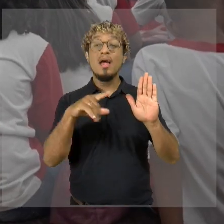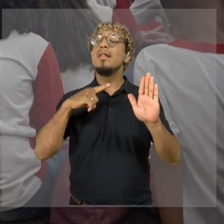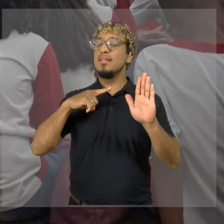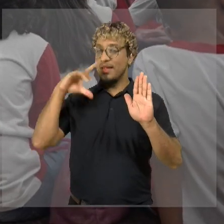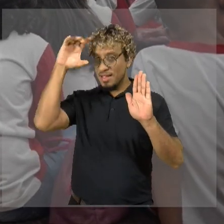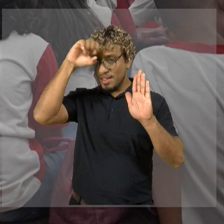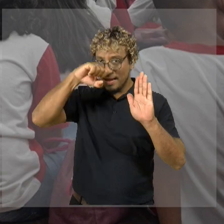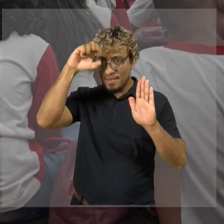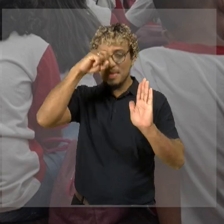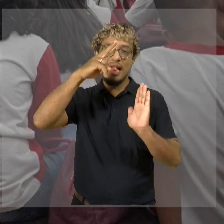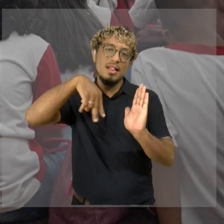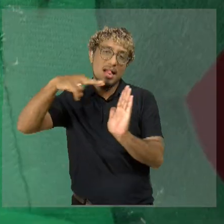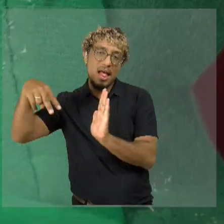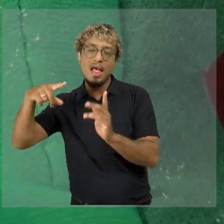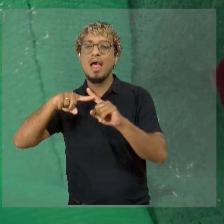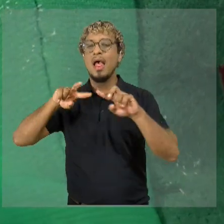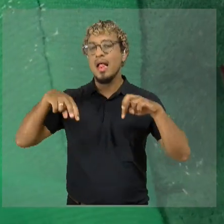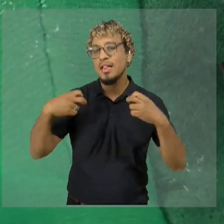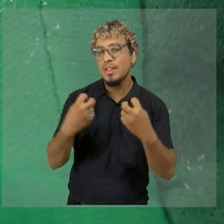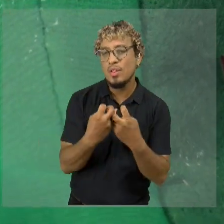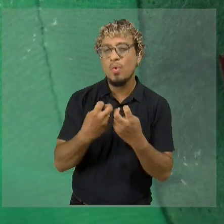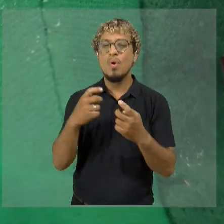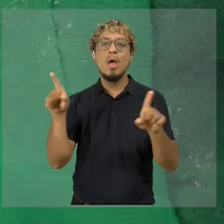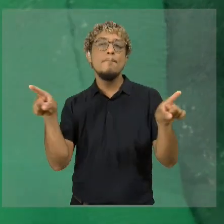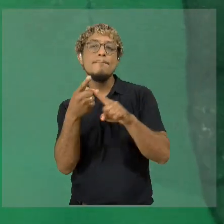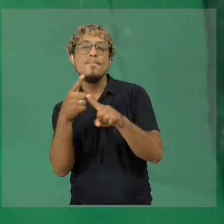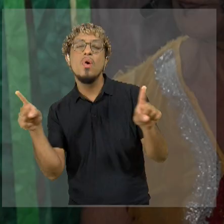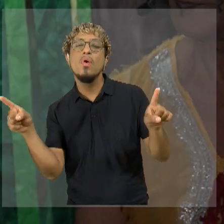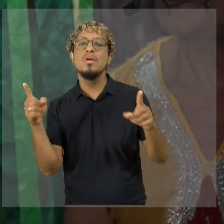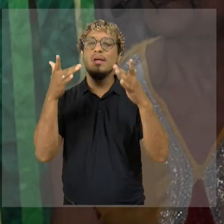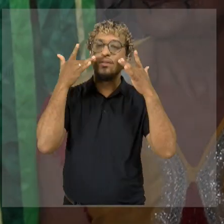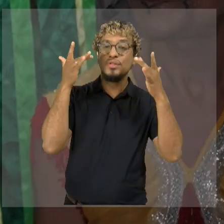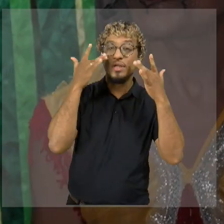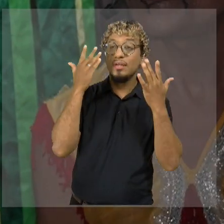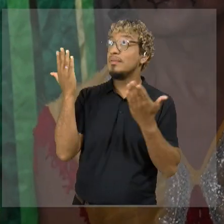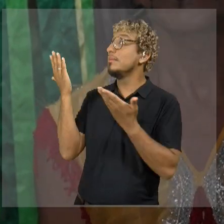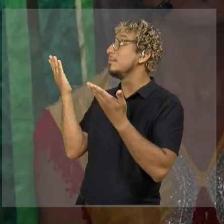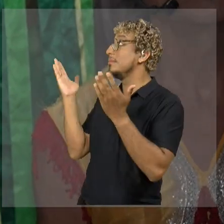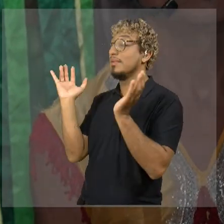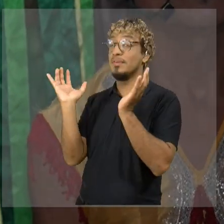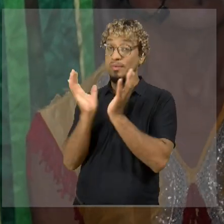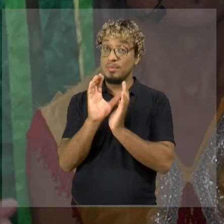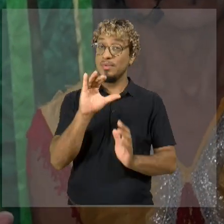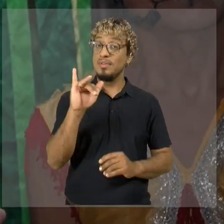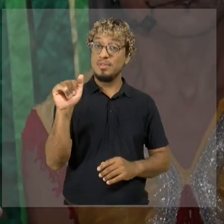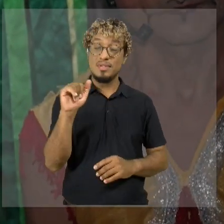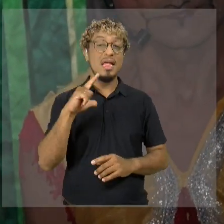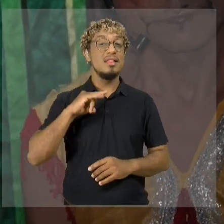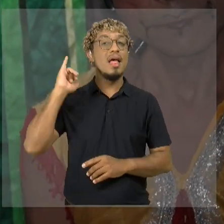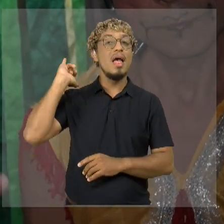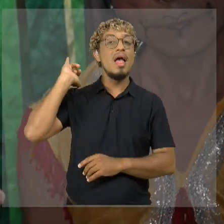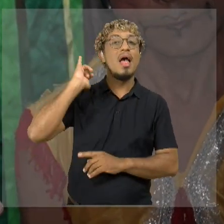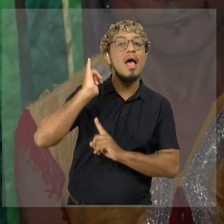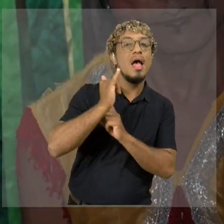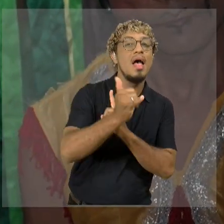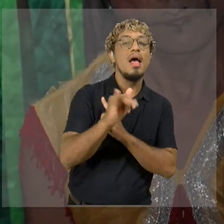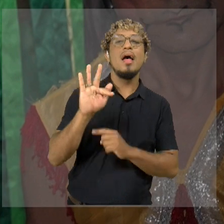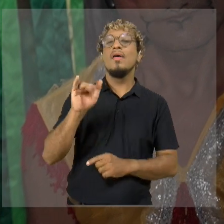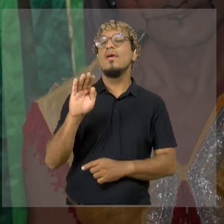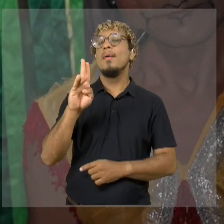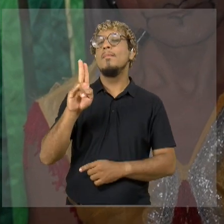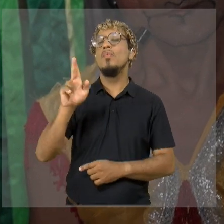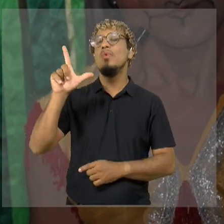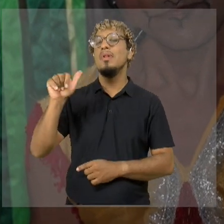leitura música e teatro para isso a compania trão deu uma aula por meio das fábulas além das